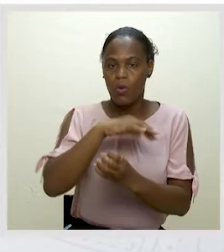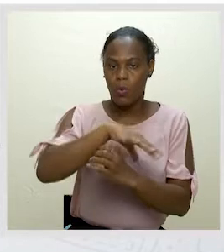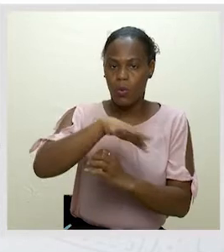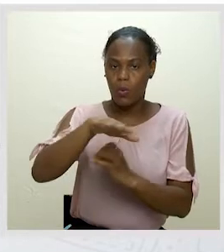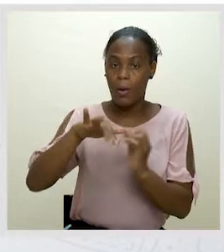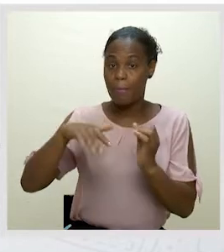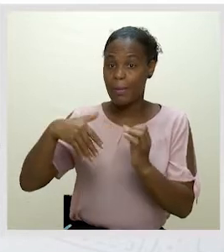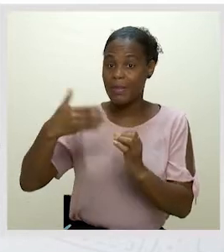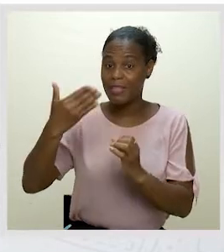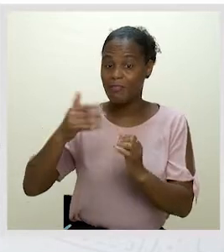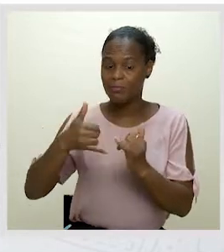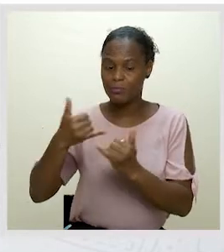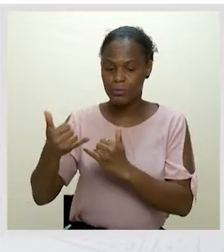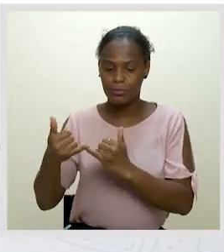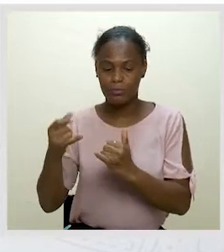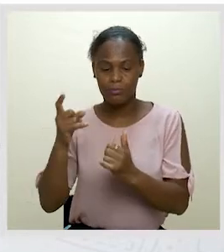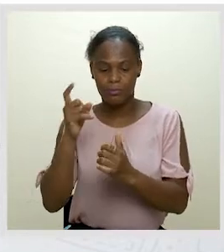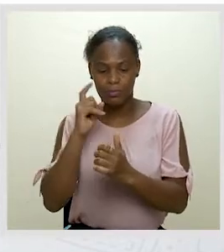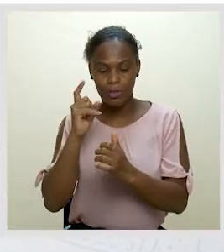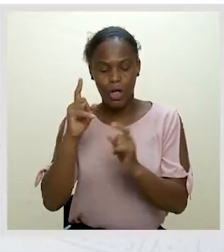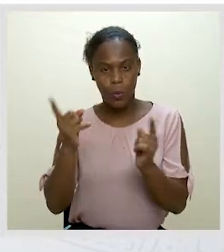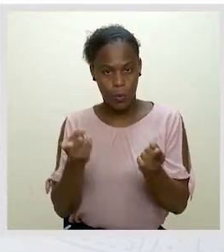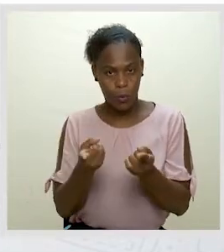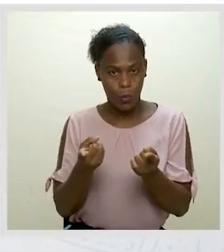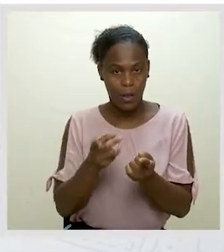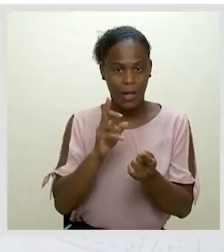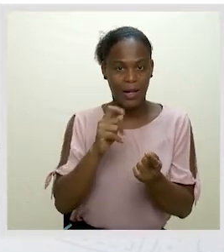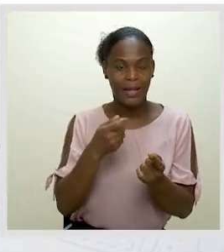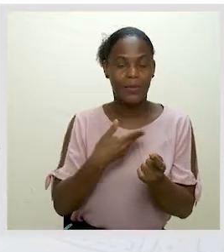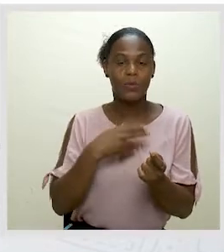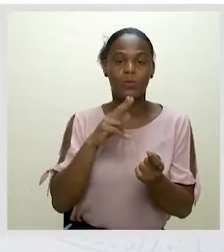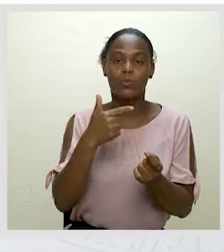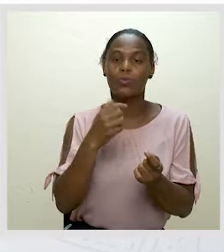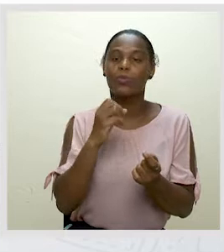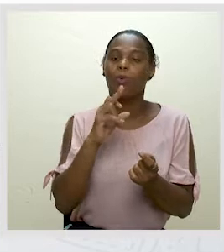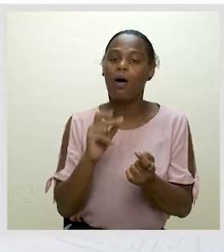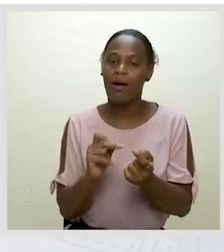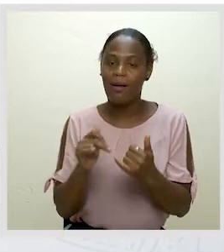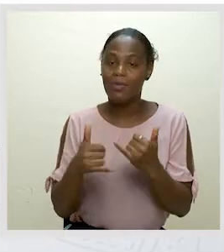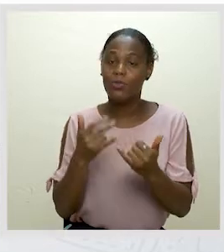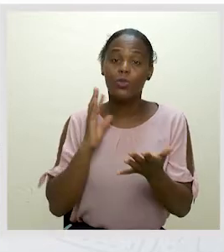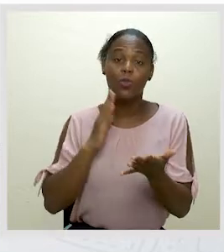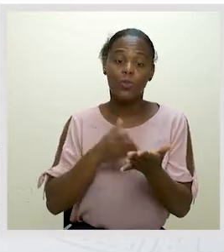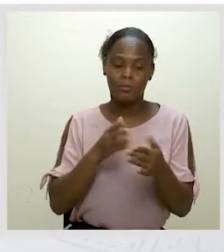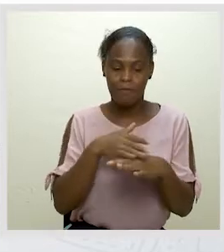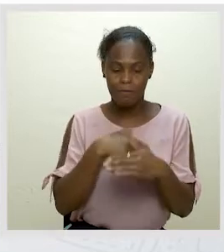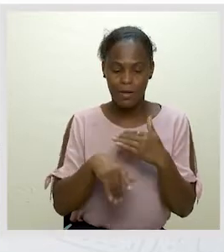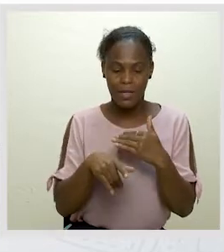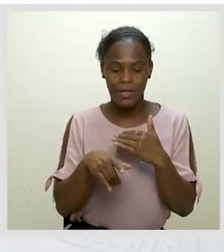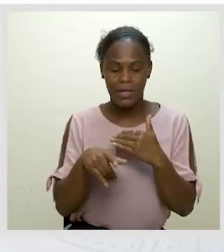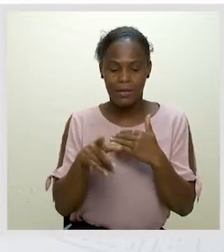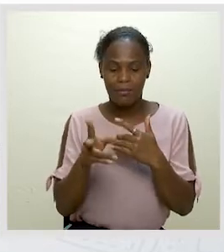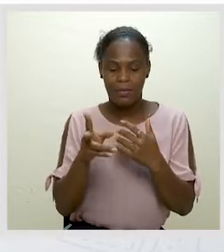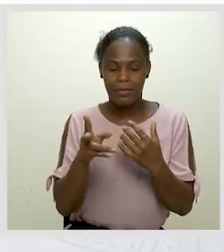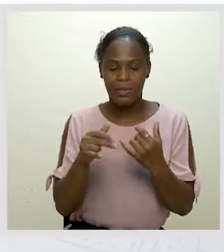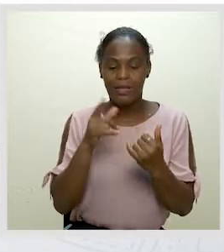redutora, evolução da atmosfera terrestre e, por último, fizemos uma diferença,